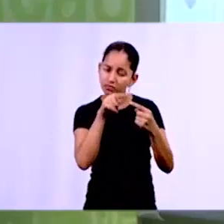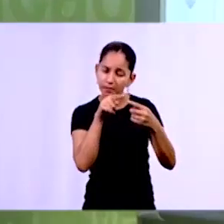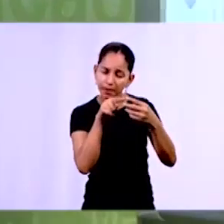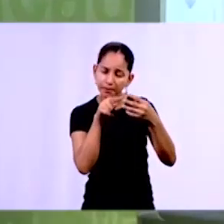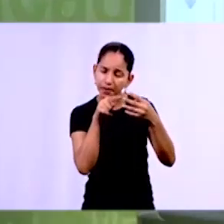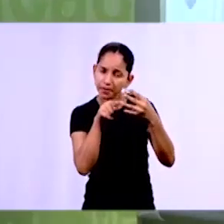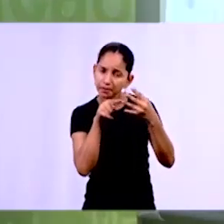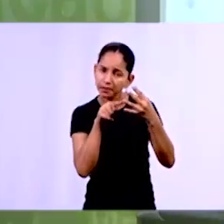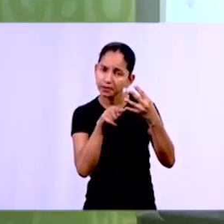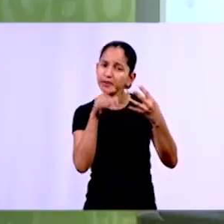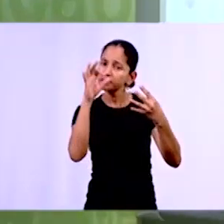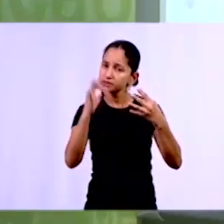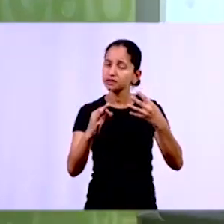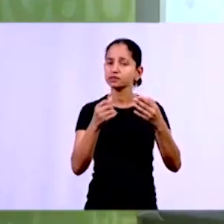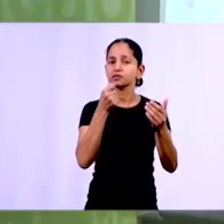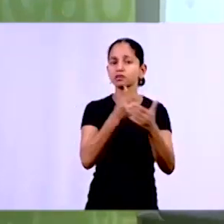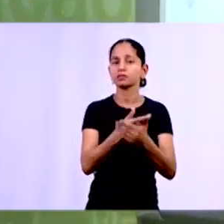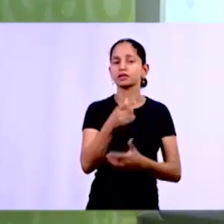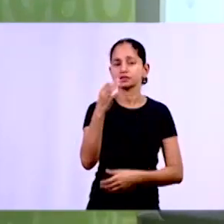com mais